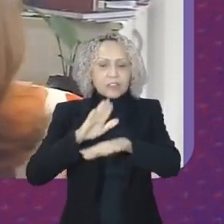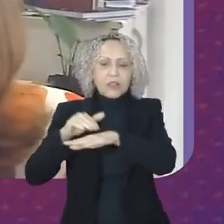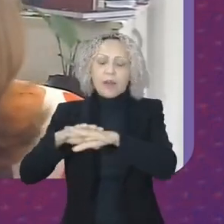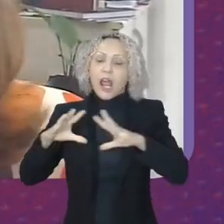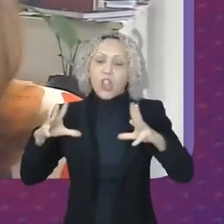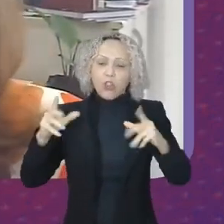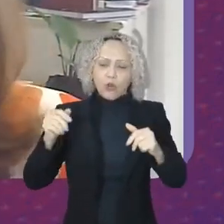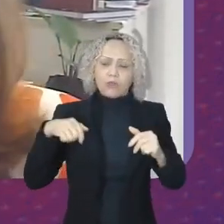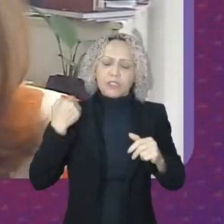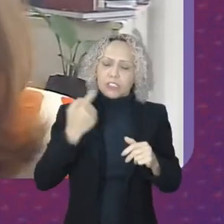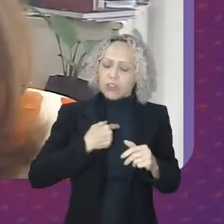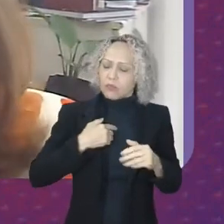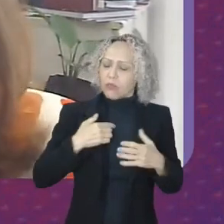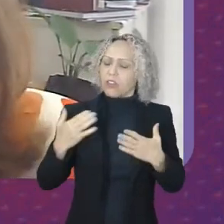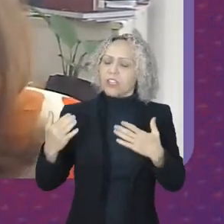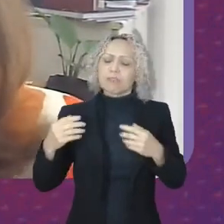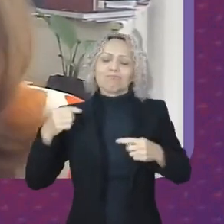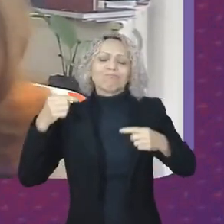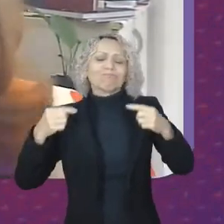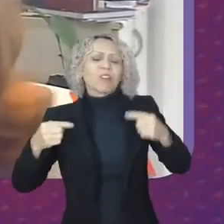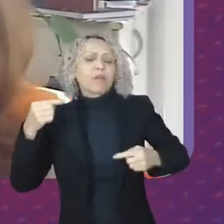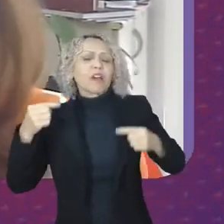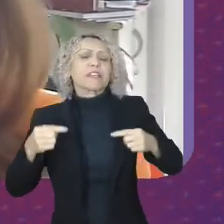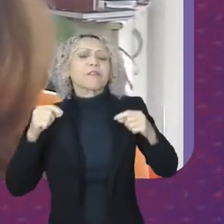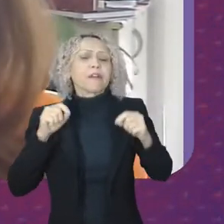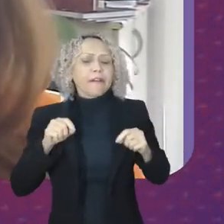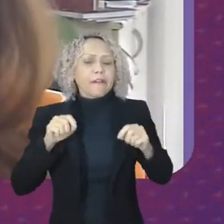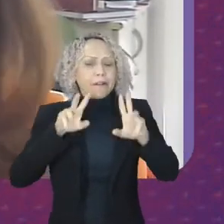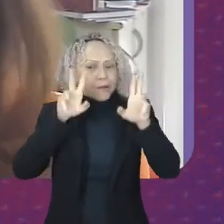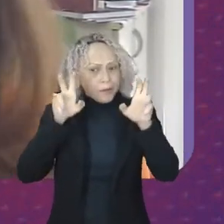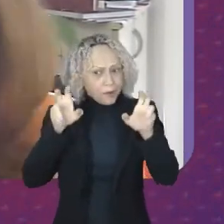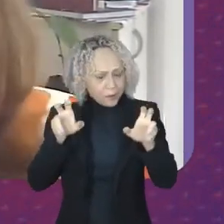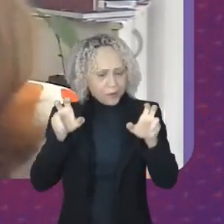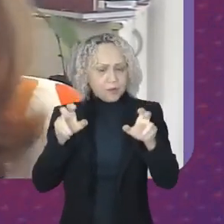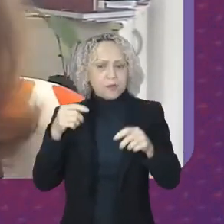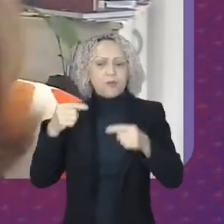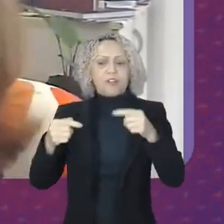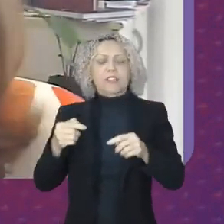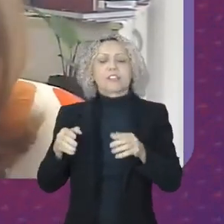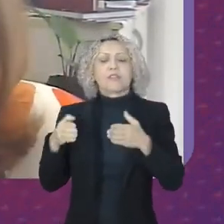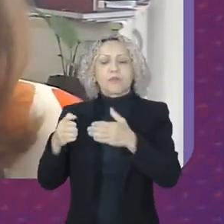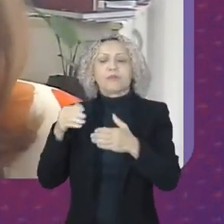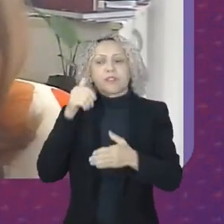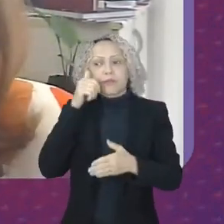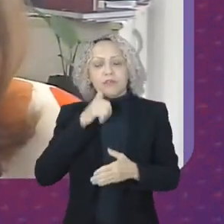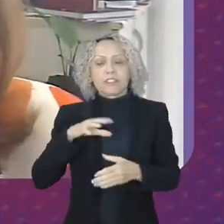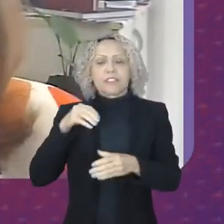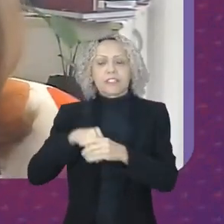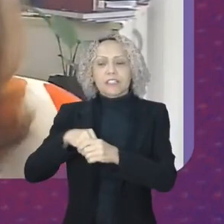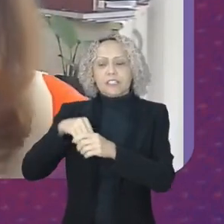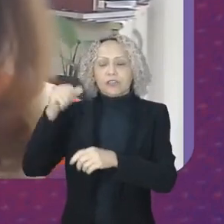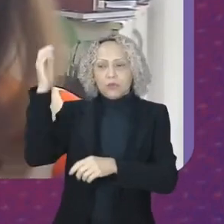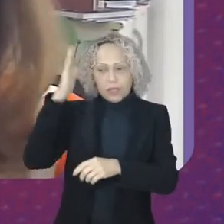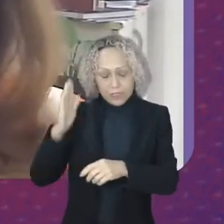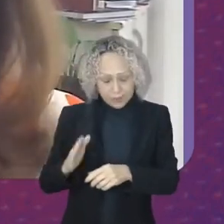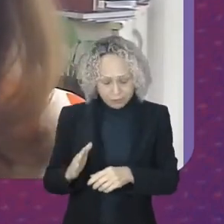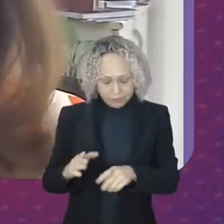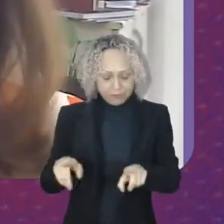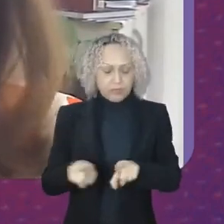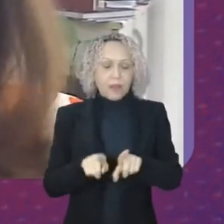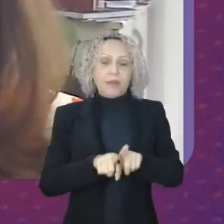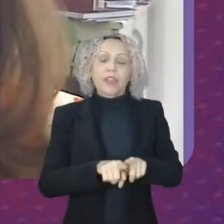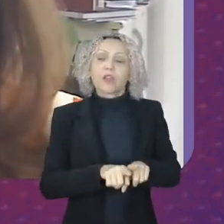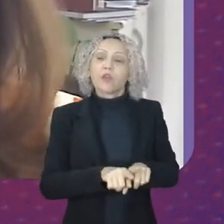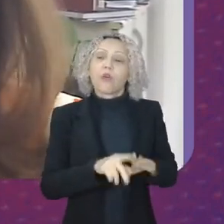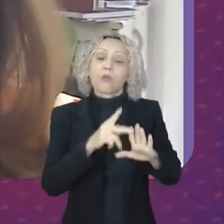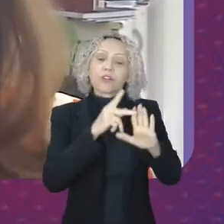debate em todo o país. E vamos votar no PPA, em qualquer um dos programas, mas nós, do